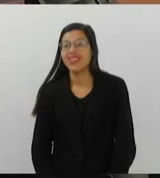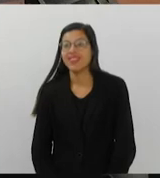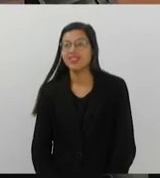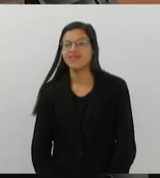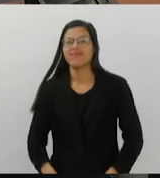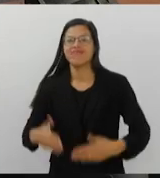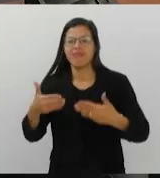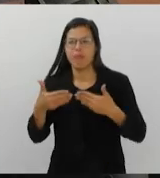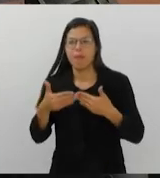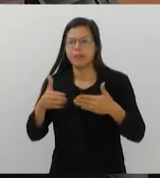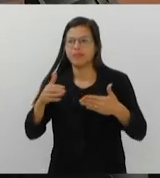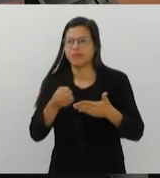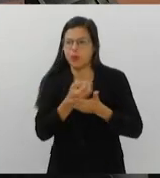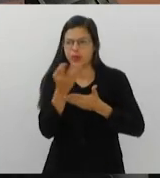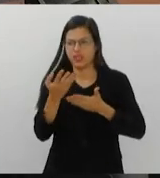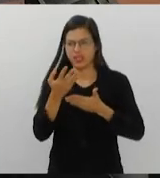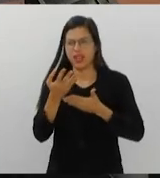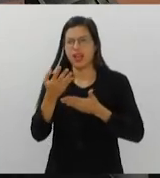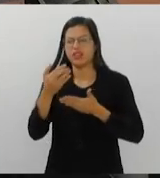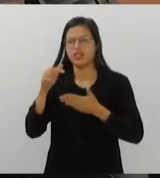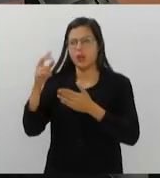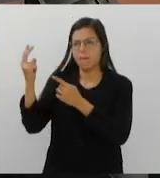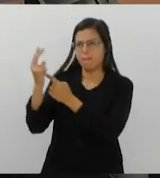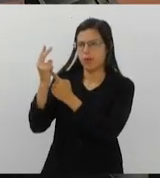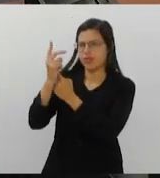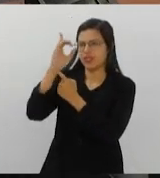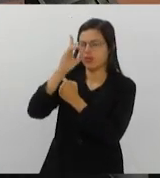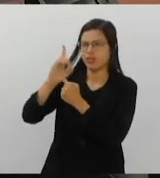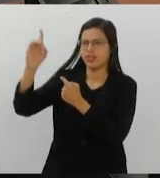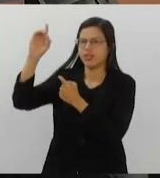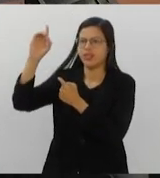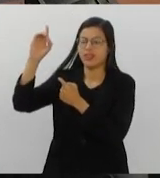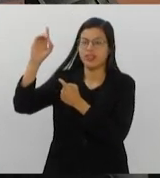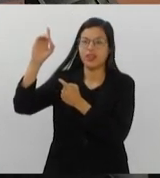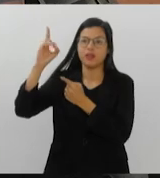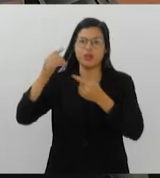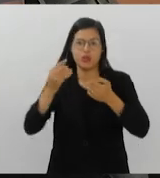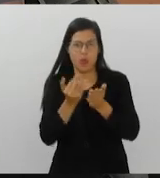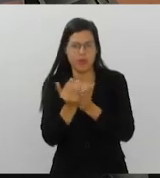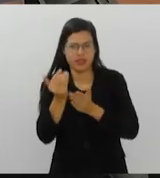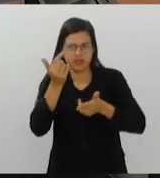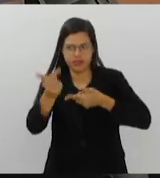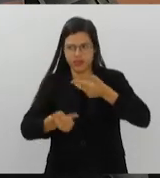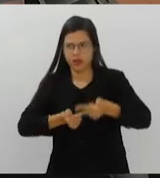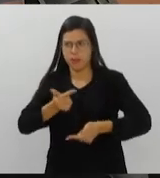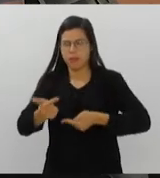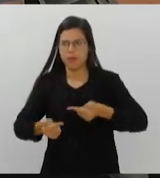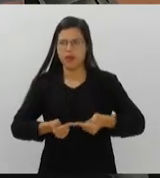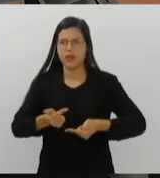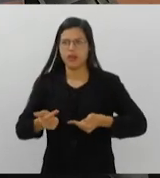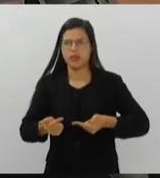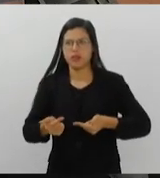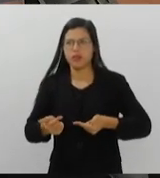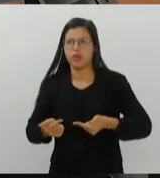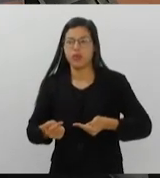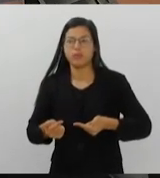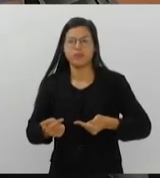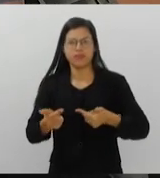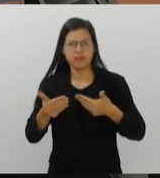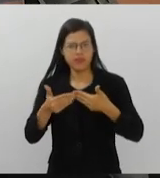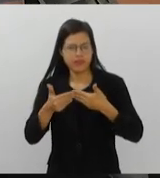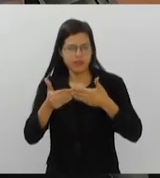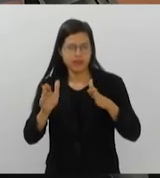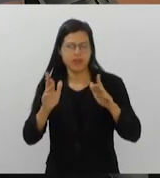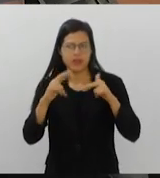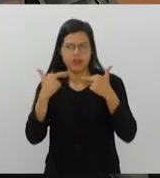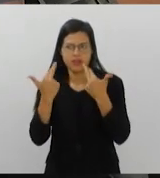Havendo um número legal e sobre a proteção de Deus, iniciamos o nosso trabalho. Está aberta